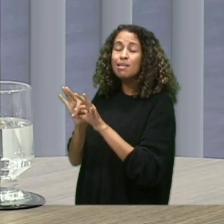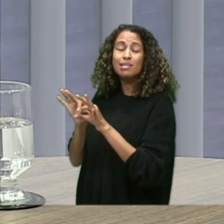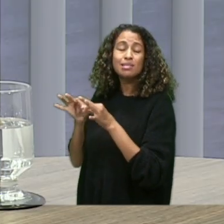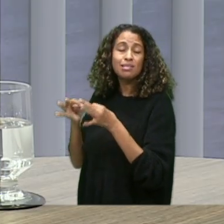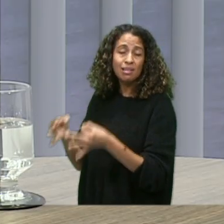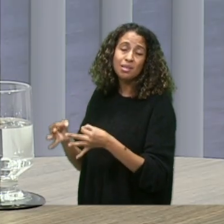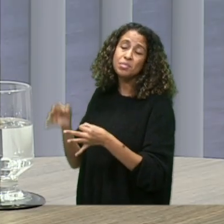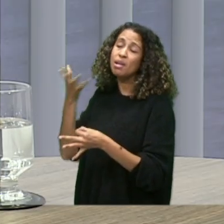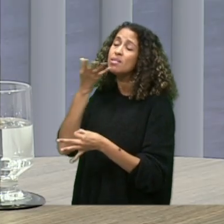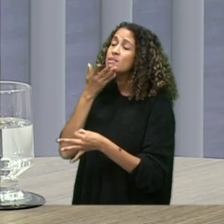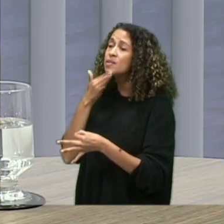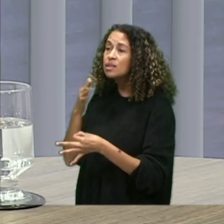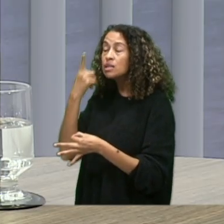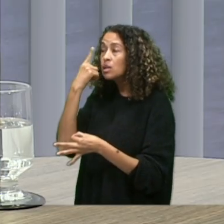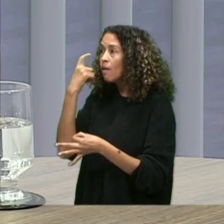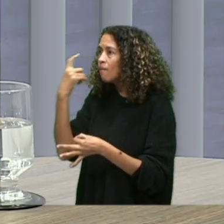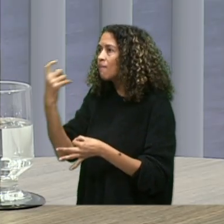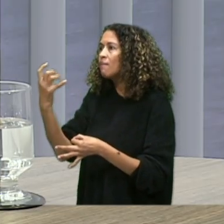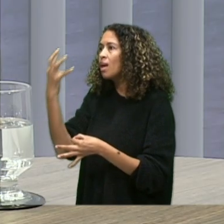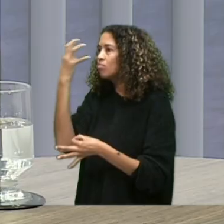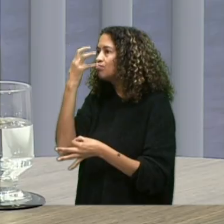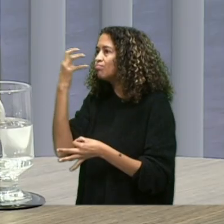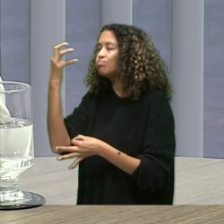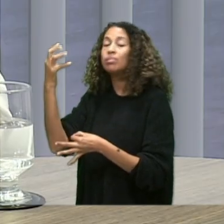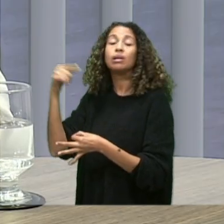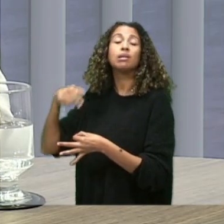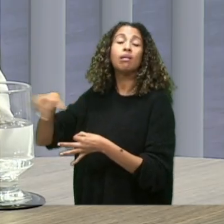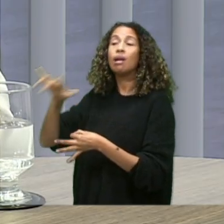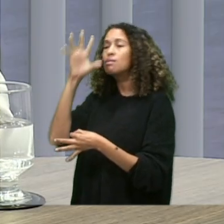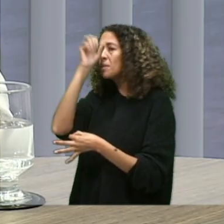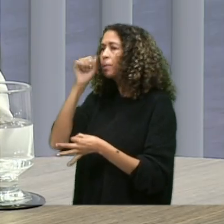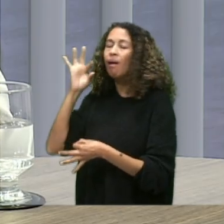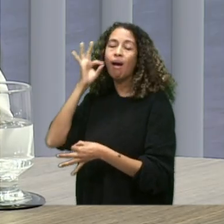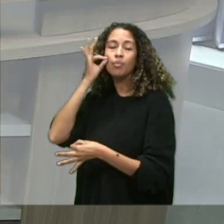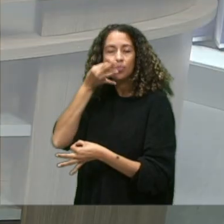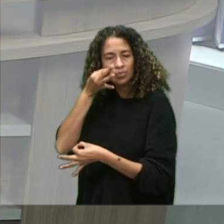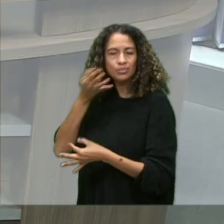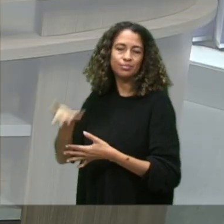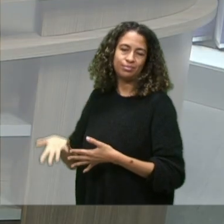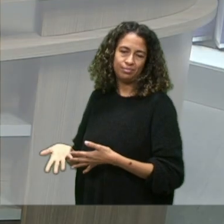crianças despertem isso. As crianças aprendem muito rápido a inclusão.